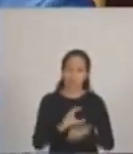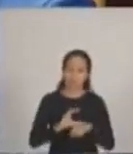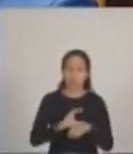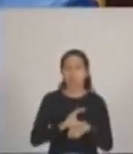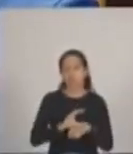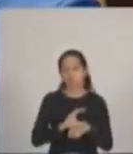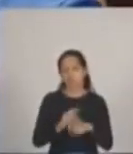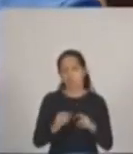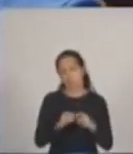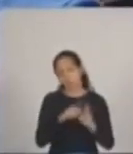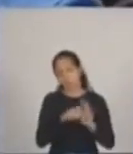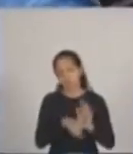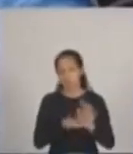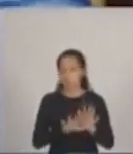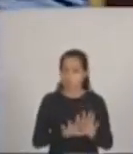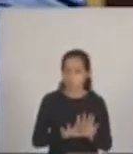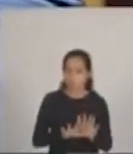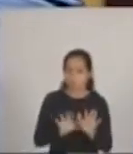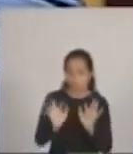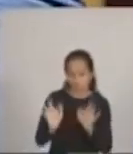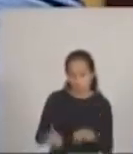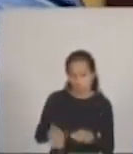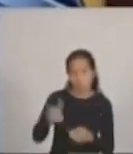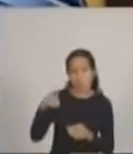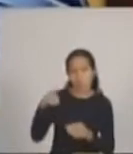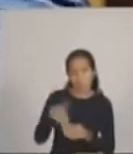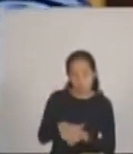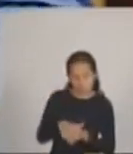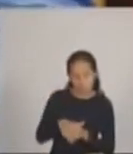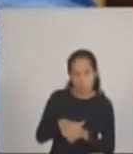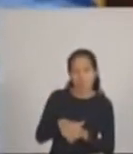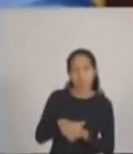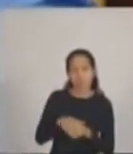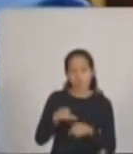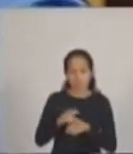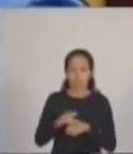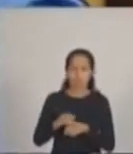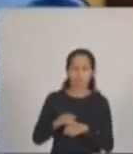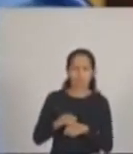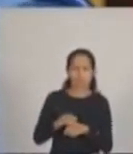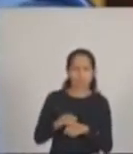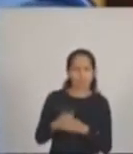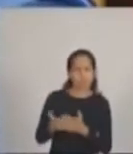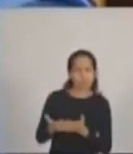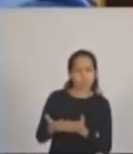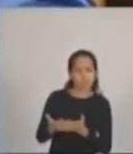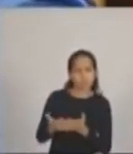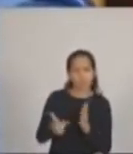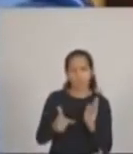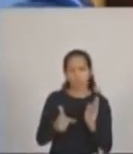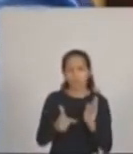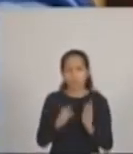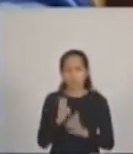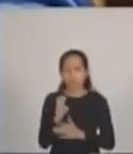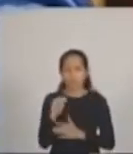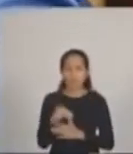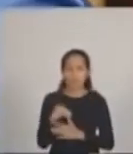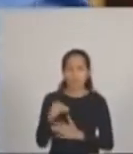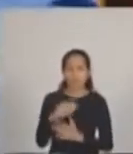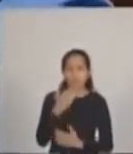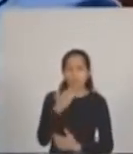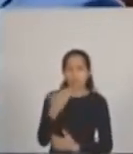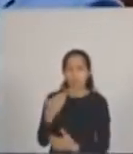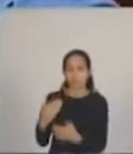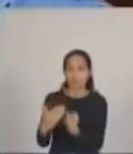constitucionalidade do projeto, mas, ao fim, ele vota pela constitucionalidade. Então, assim, só vou suspender 5 minutos para pedir orientação